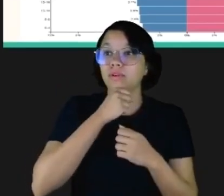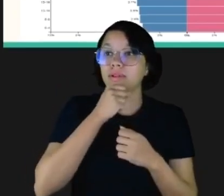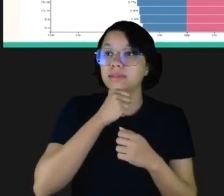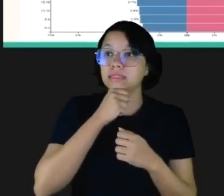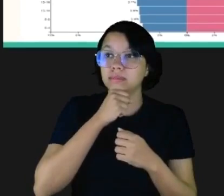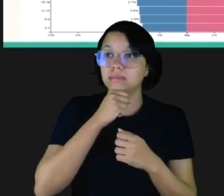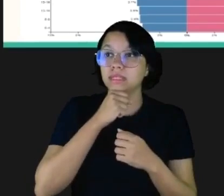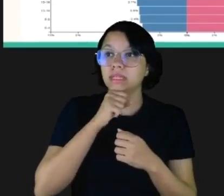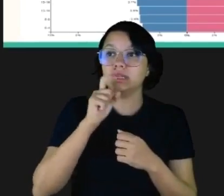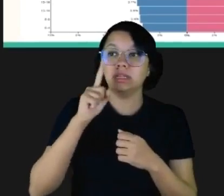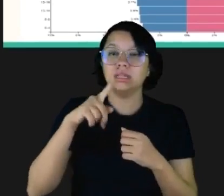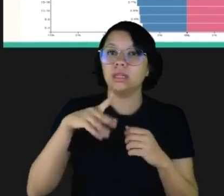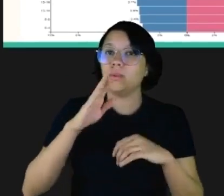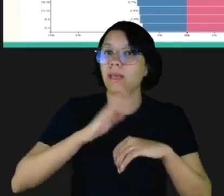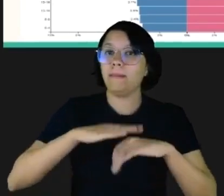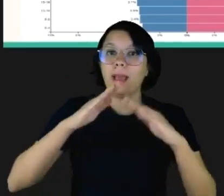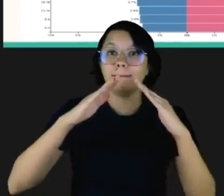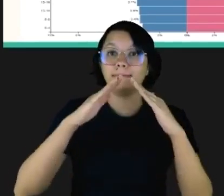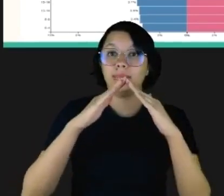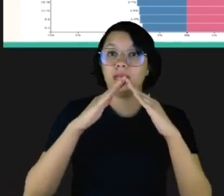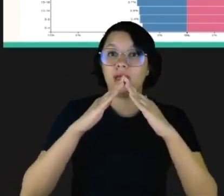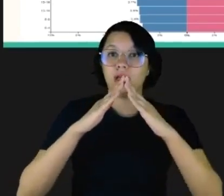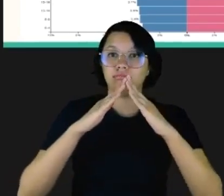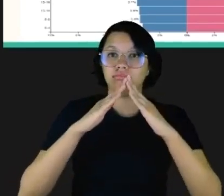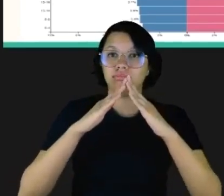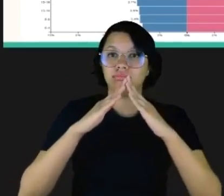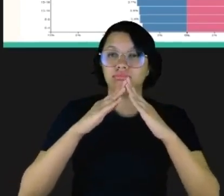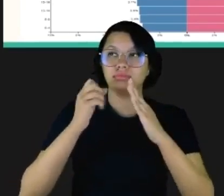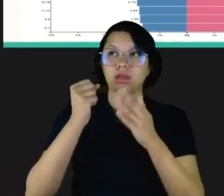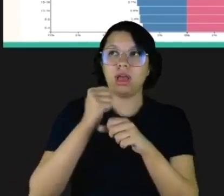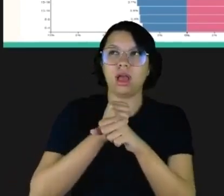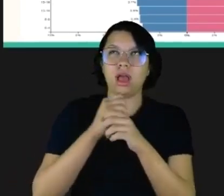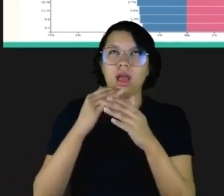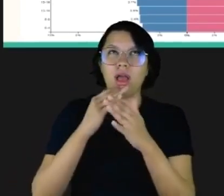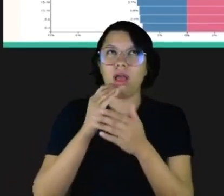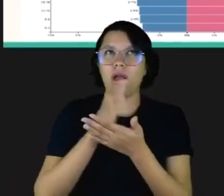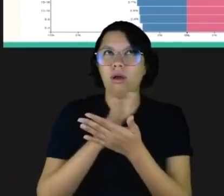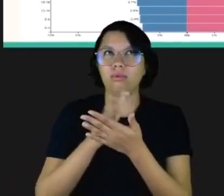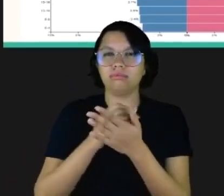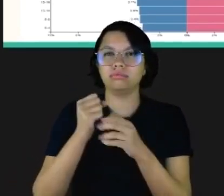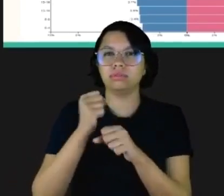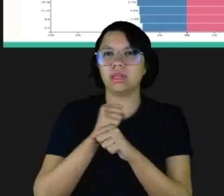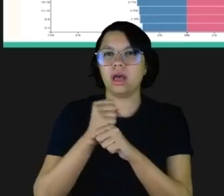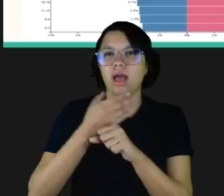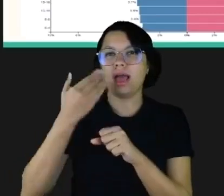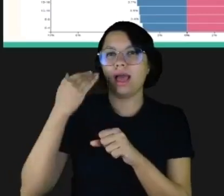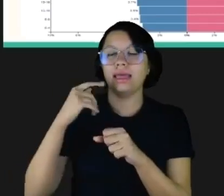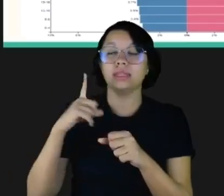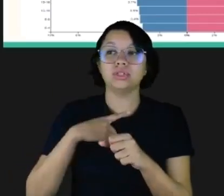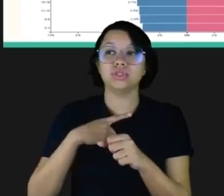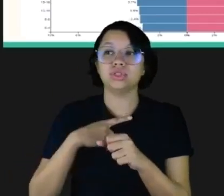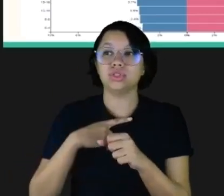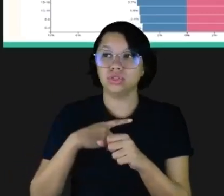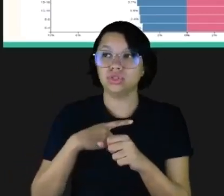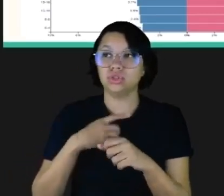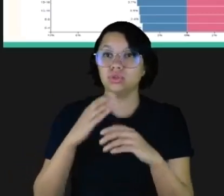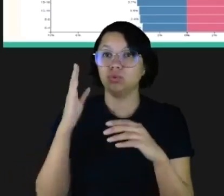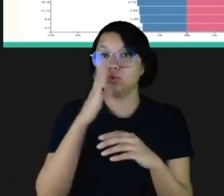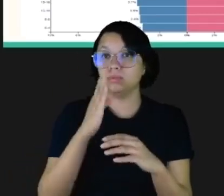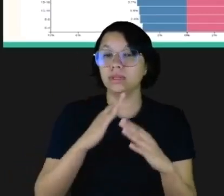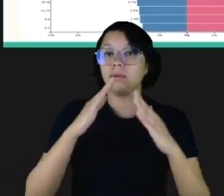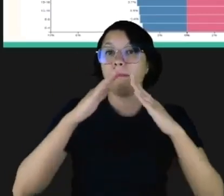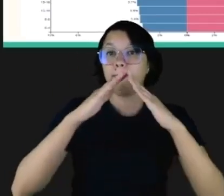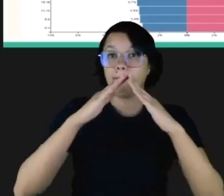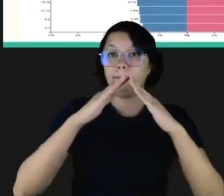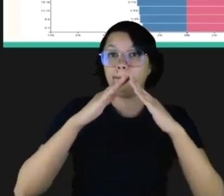mais pirâmide, né? Há alguns anos atrás, nós tínhamos no Brasil, de fato, uma pirâmide onde a base